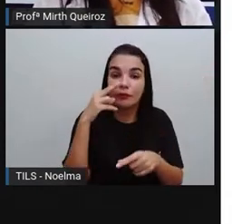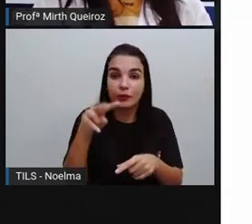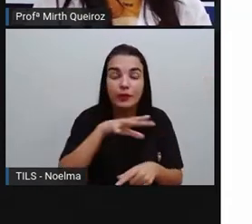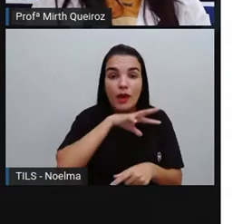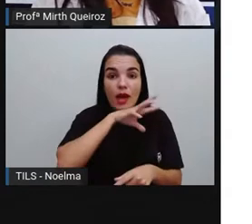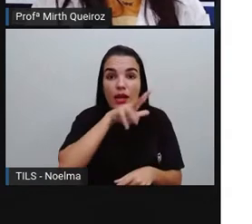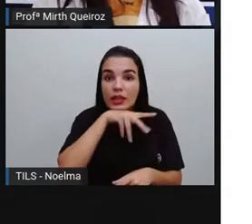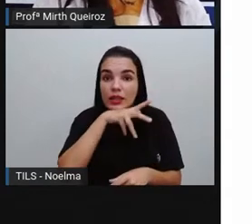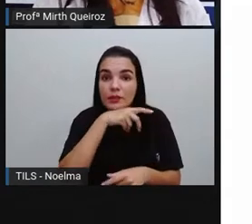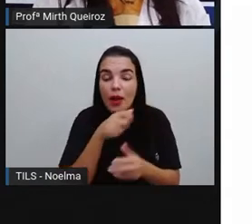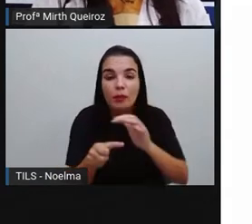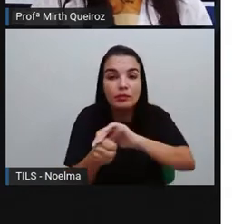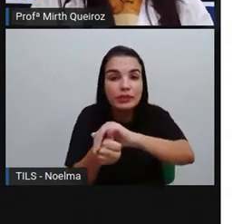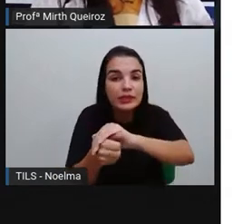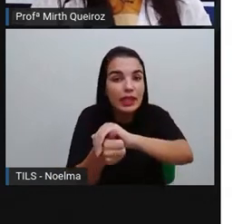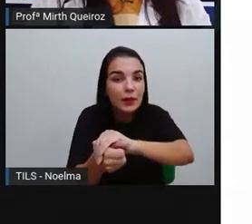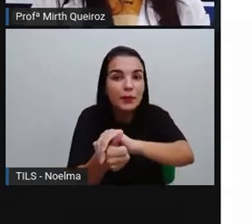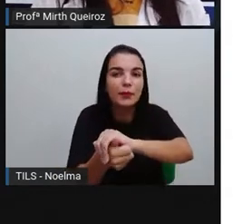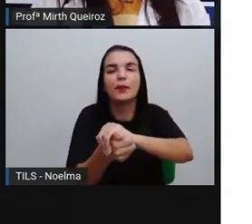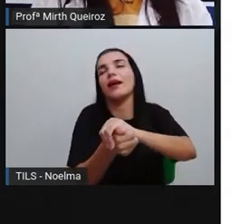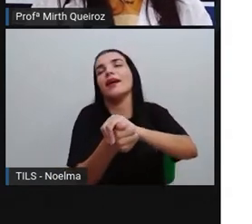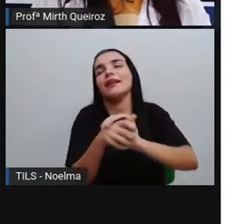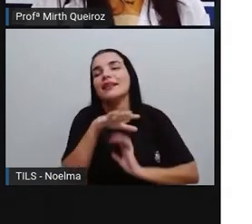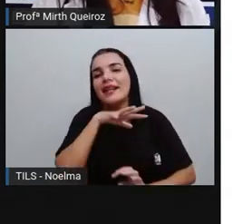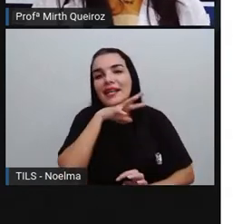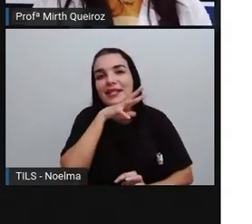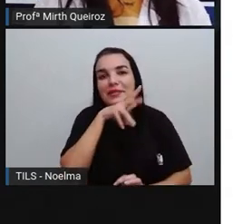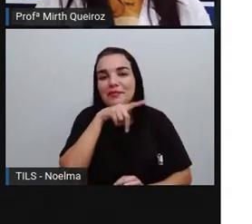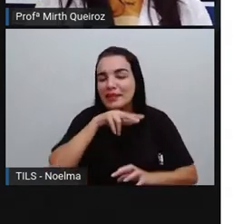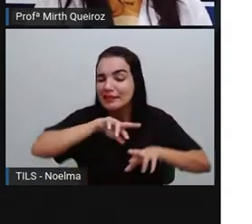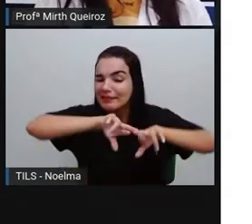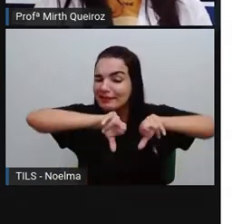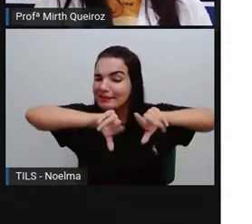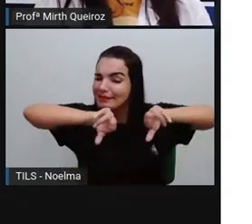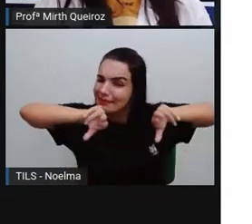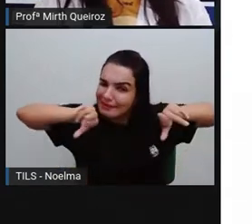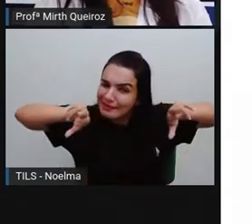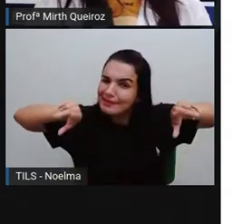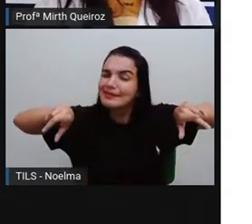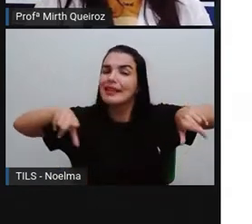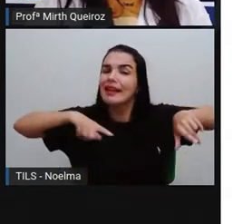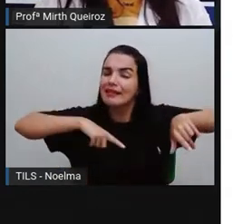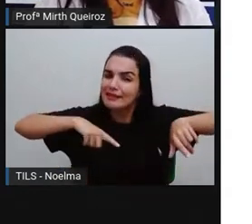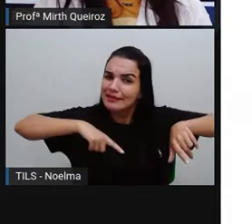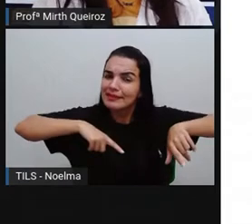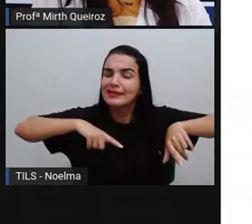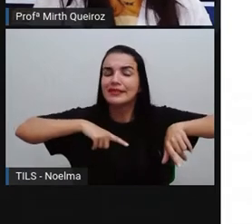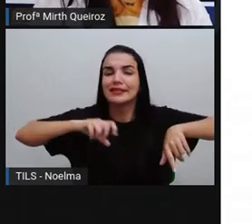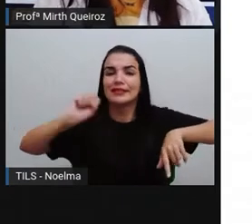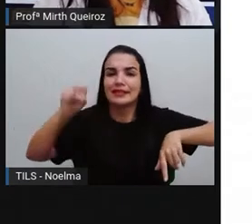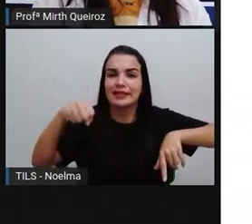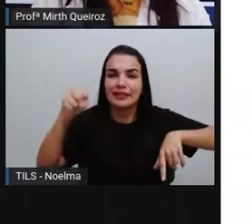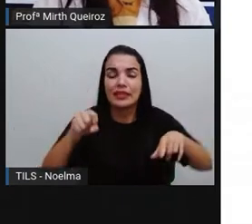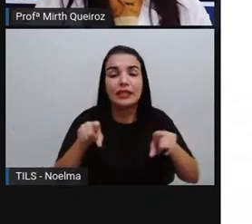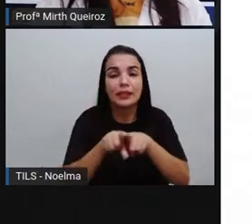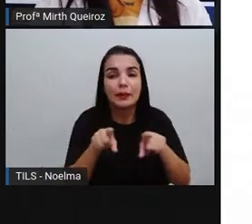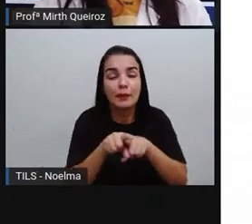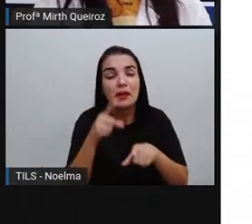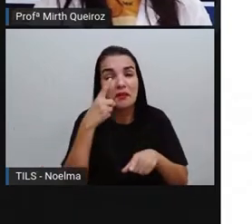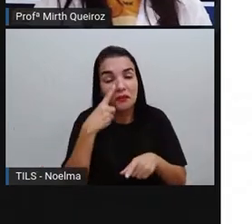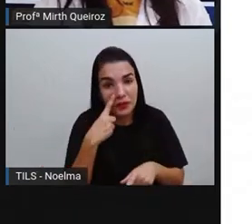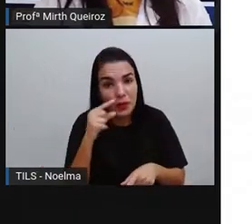a tartaruga, né? Animais e diversas aí espécies, né? Assim como vocês viram